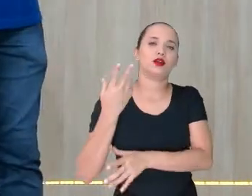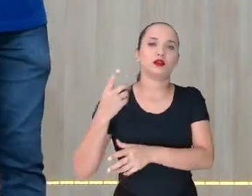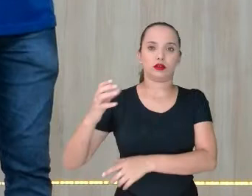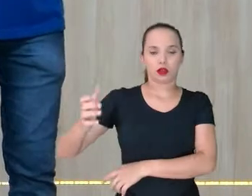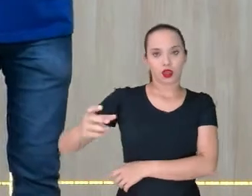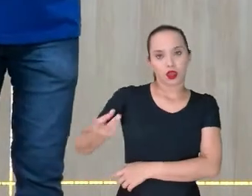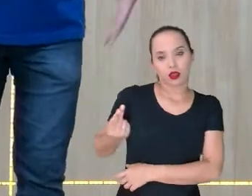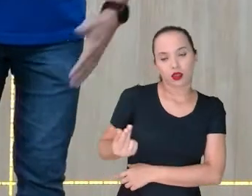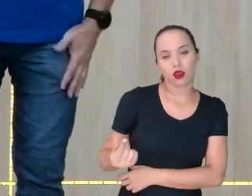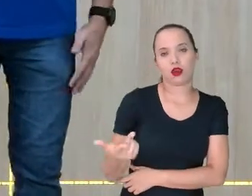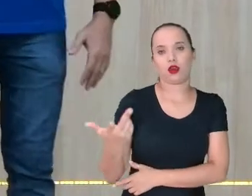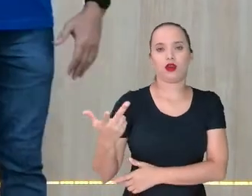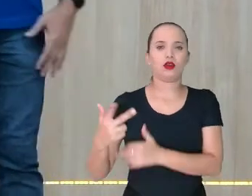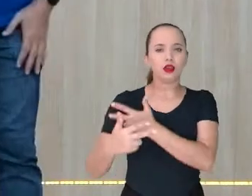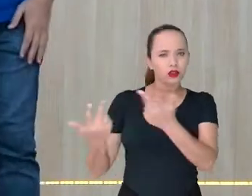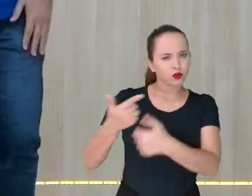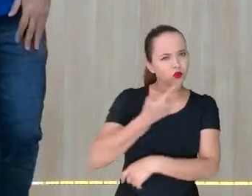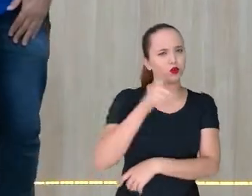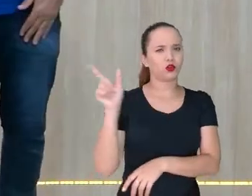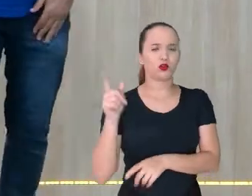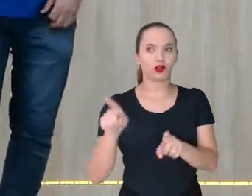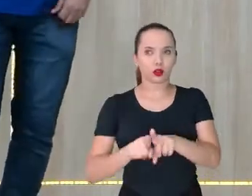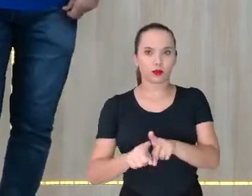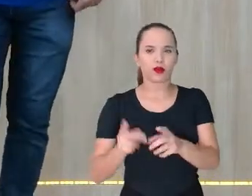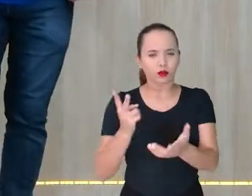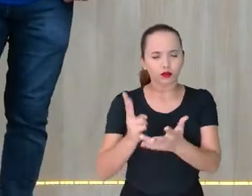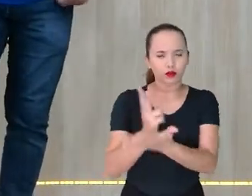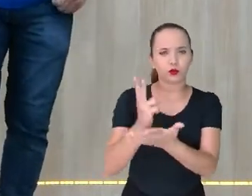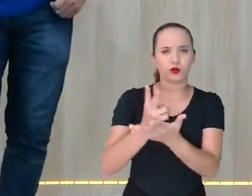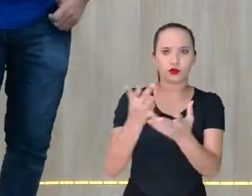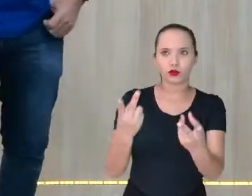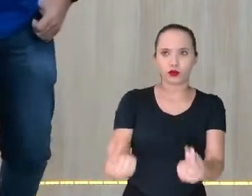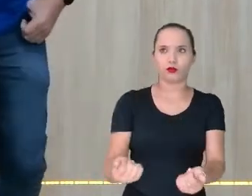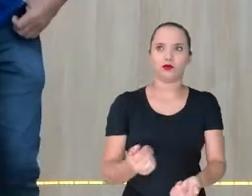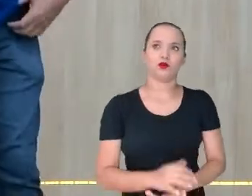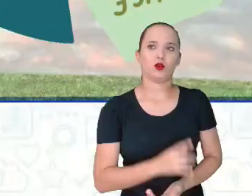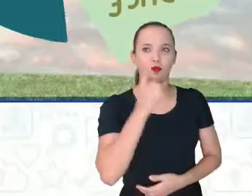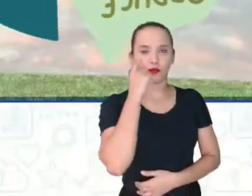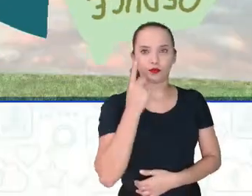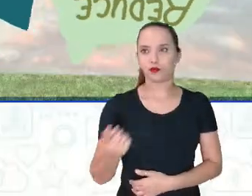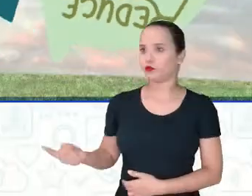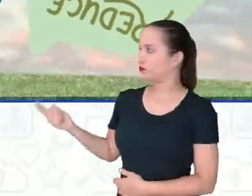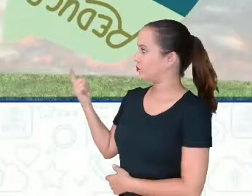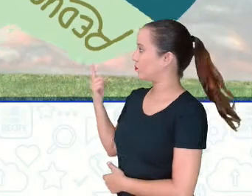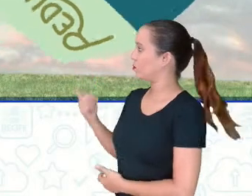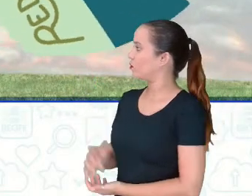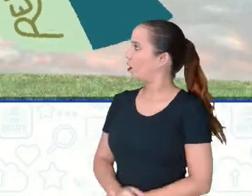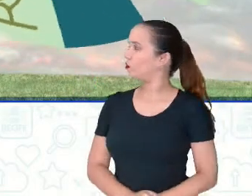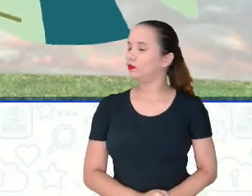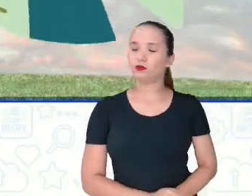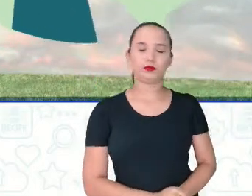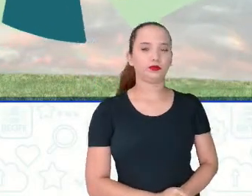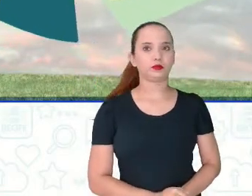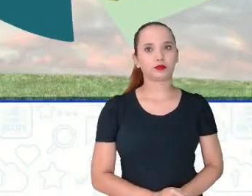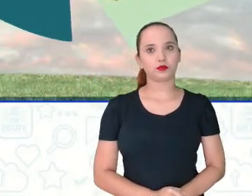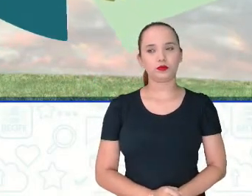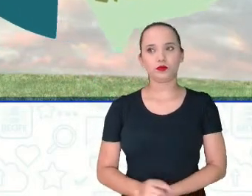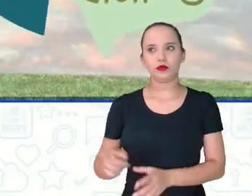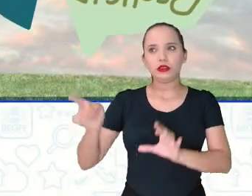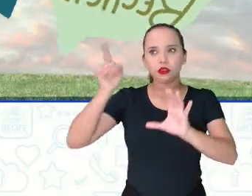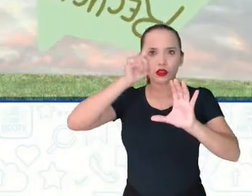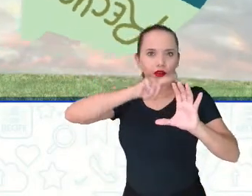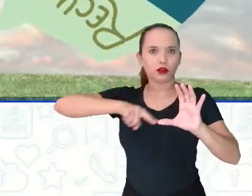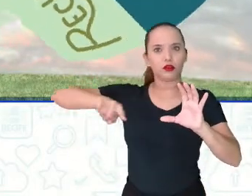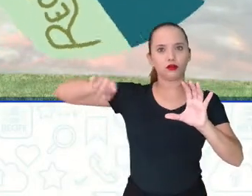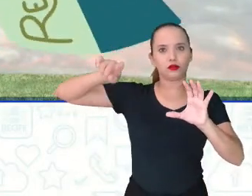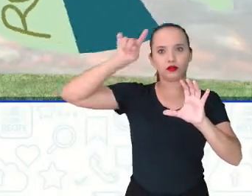produção de uma série de situações. Então vamos lá para frente, vamos caminhando. Caminhando e cantando, o meio ambiente aí, olha aí. Essa rodinha aí girando,